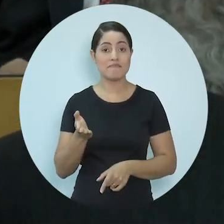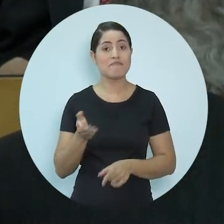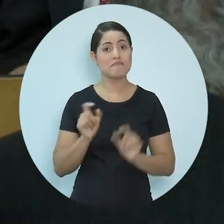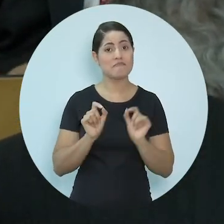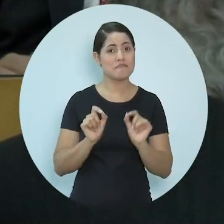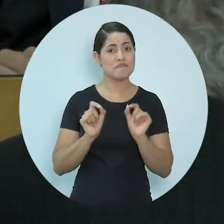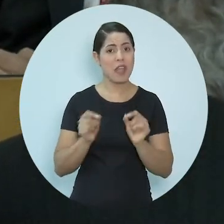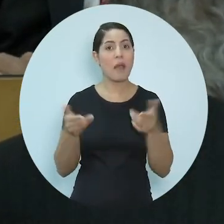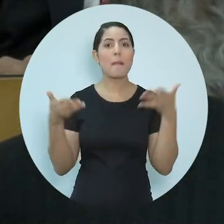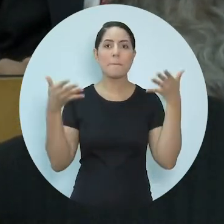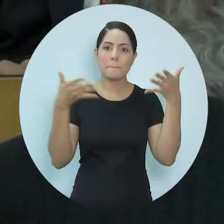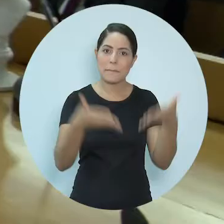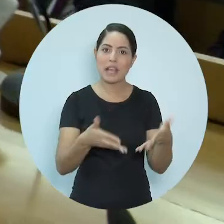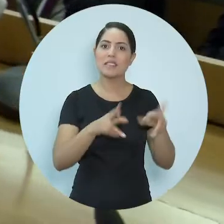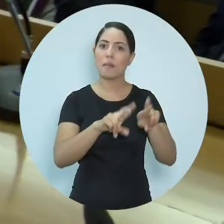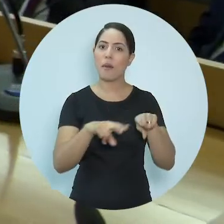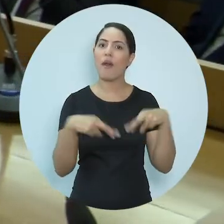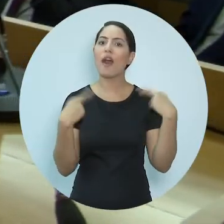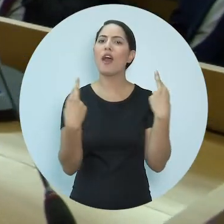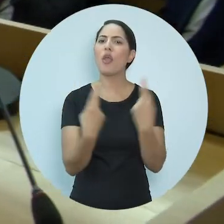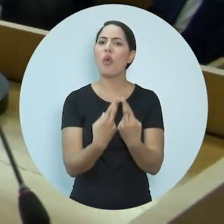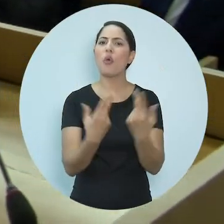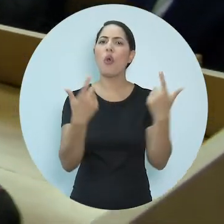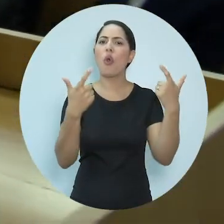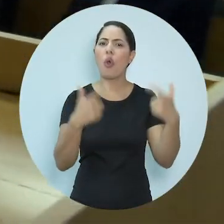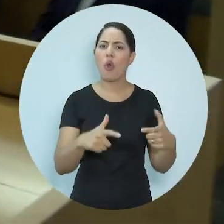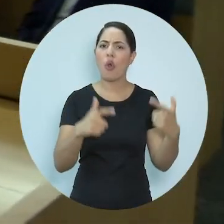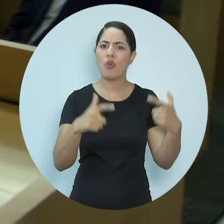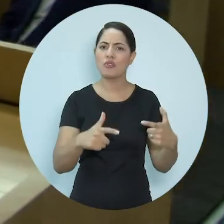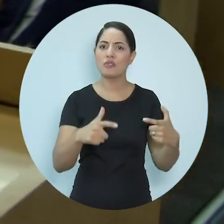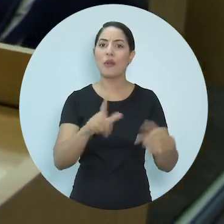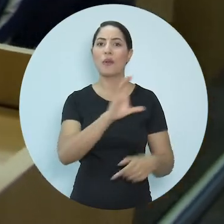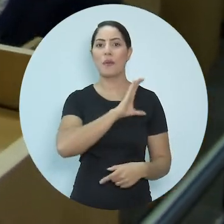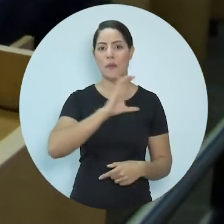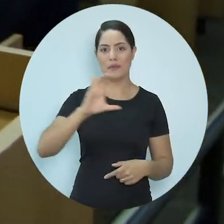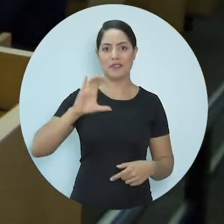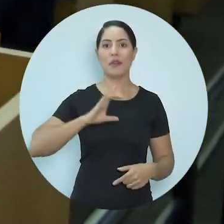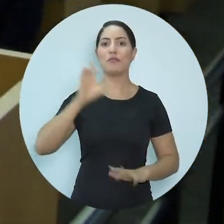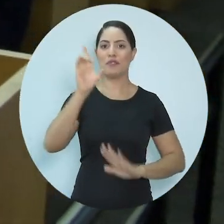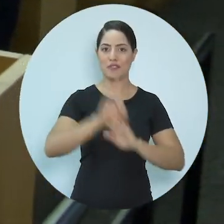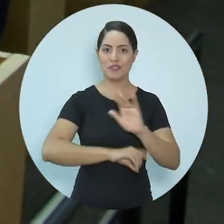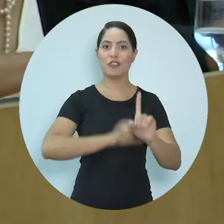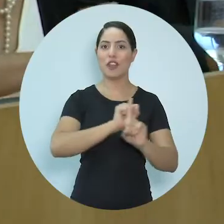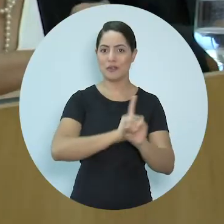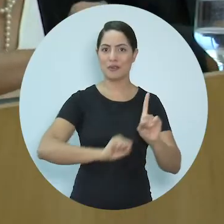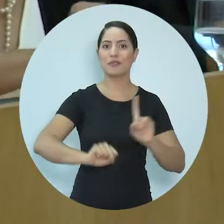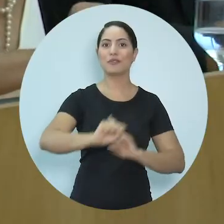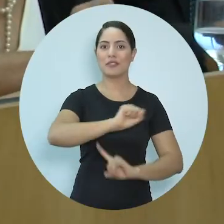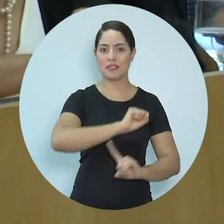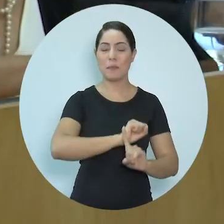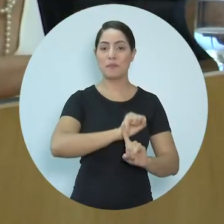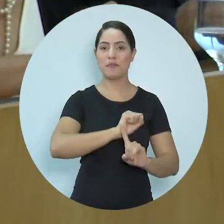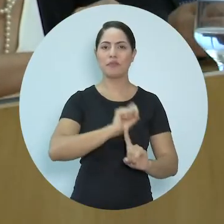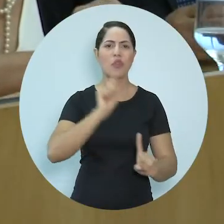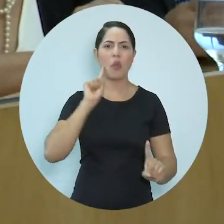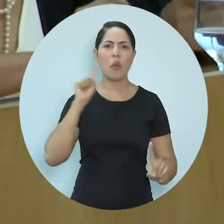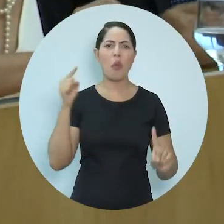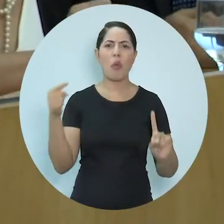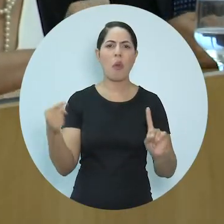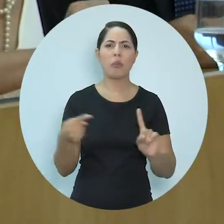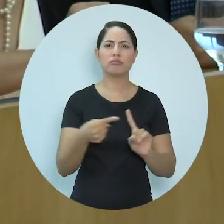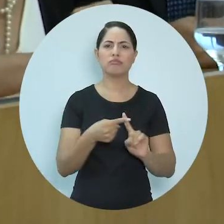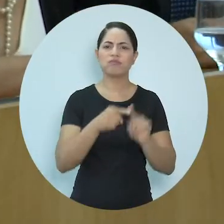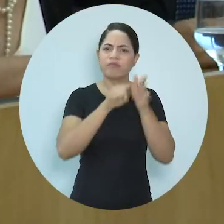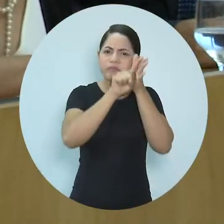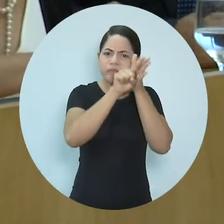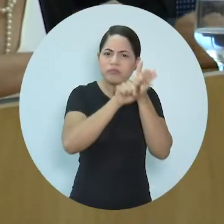Ordem também fez questão de participar da reunião da Comissão Nacional de Direitos Sociais, quando foi lançada a